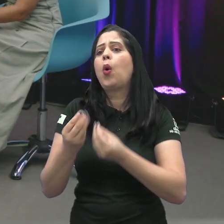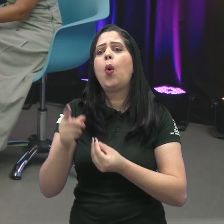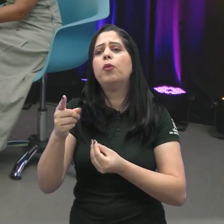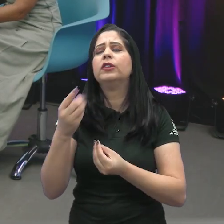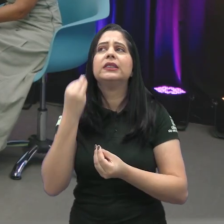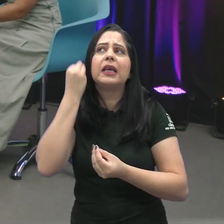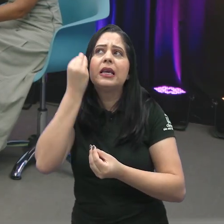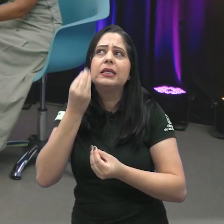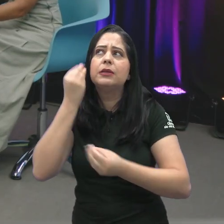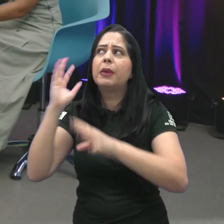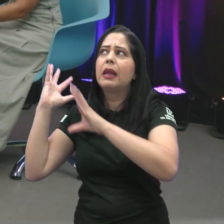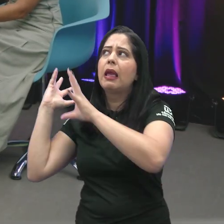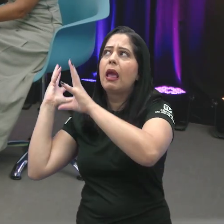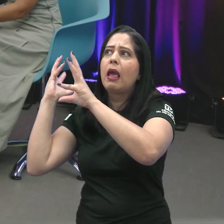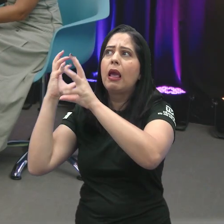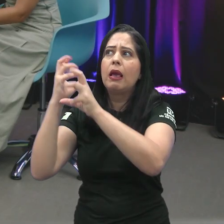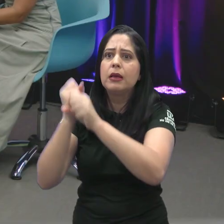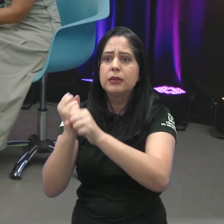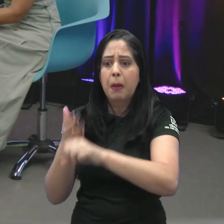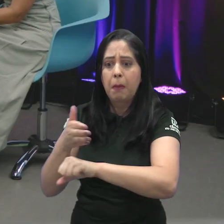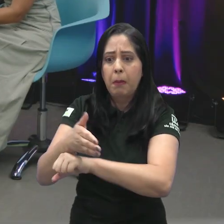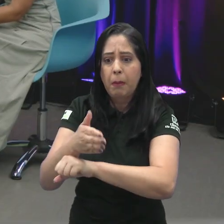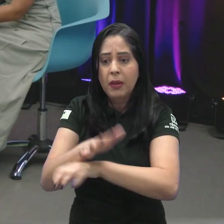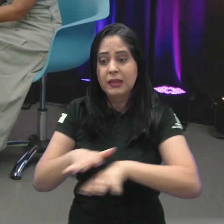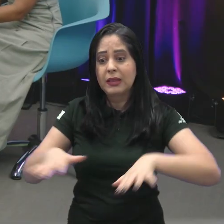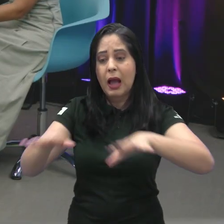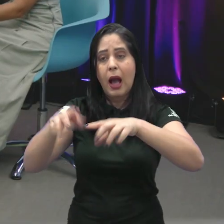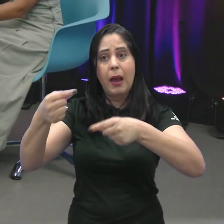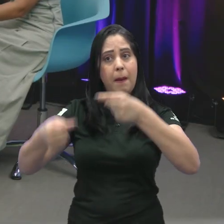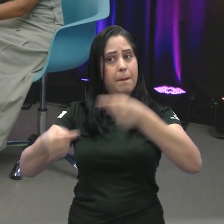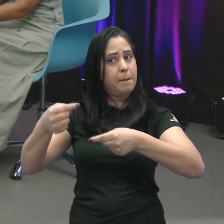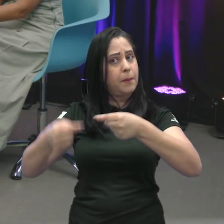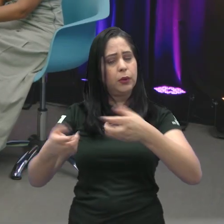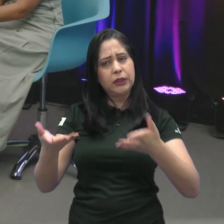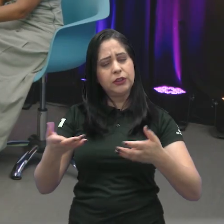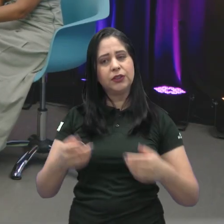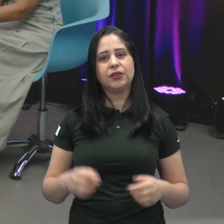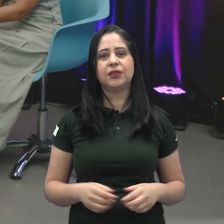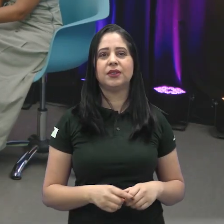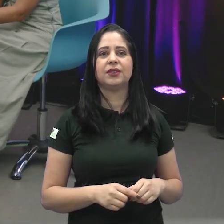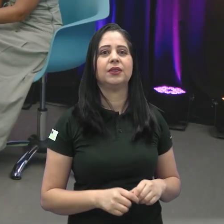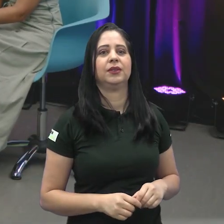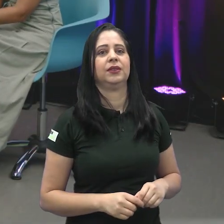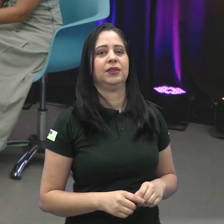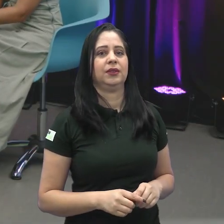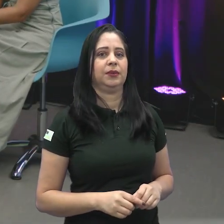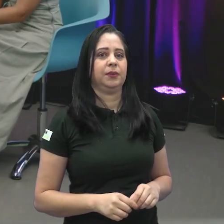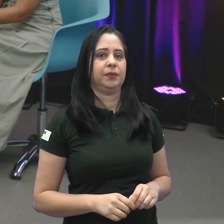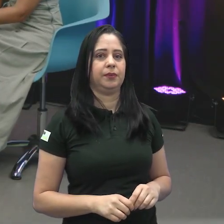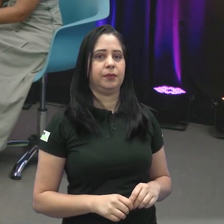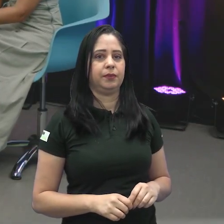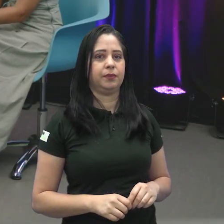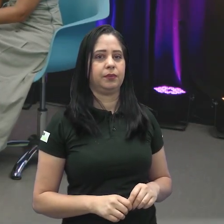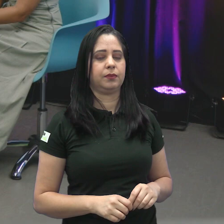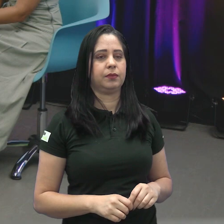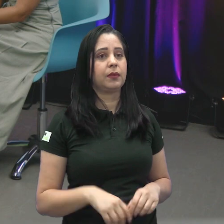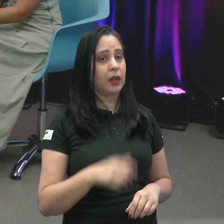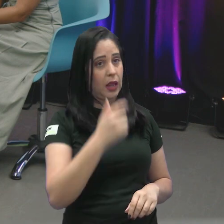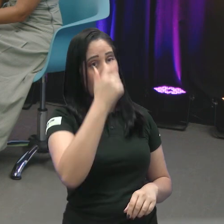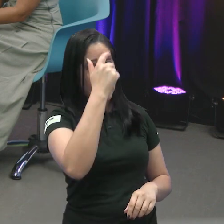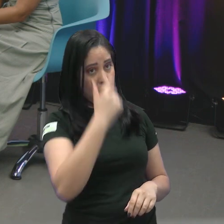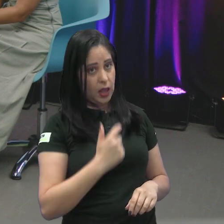suas experiências nesse lugar da política. Fala para mim, como te trouxe nesse lugar? Eu